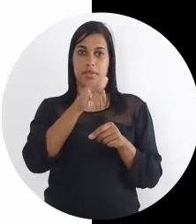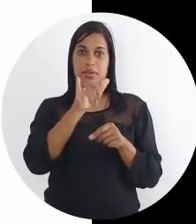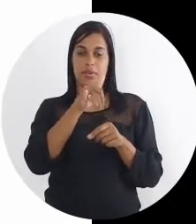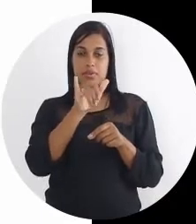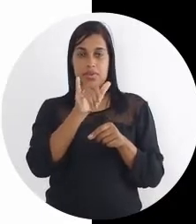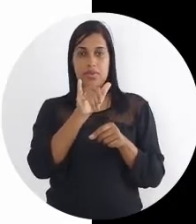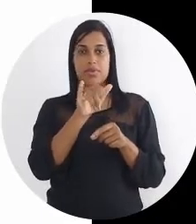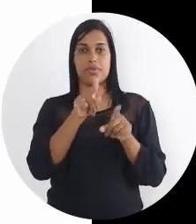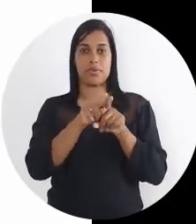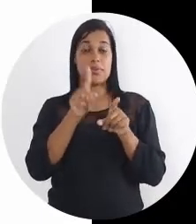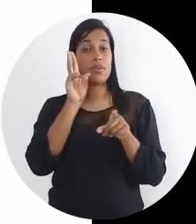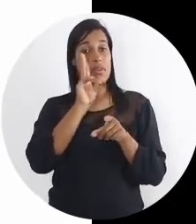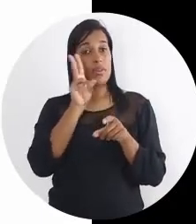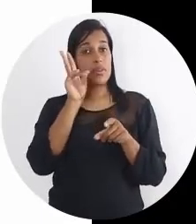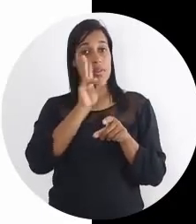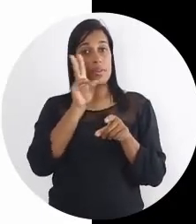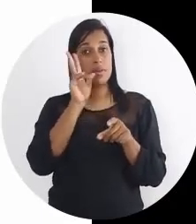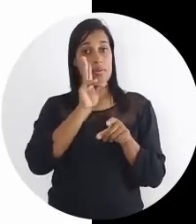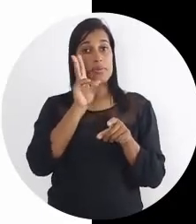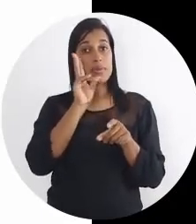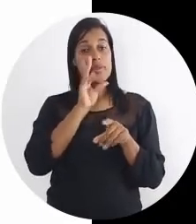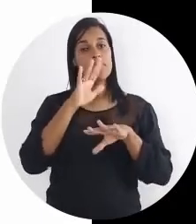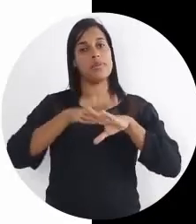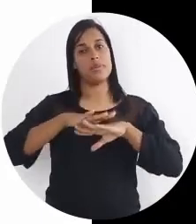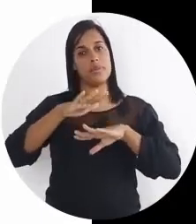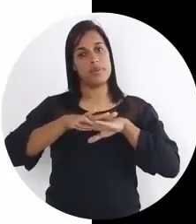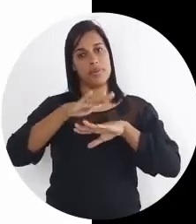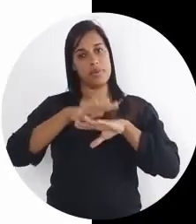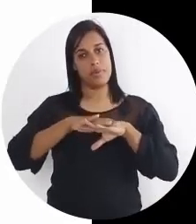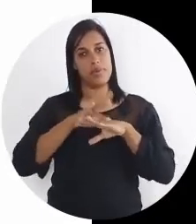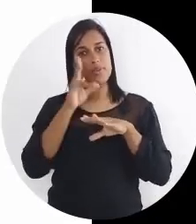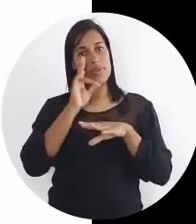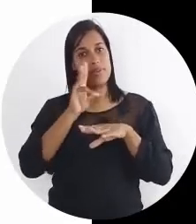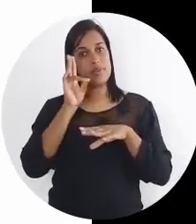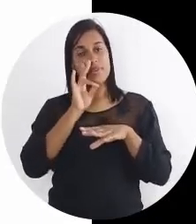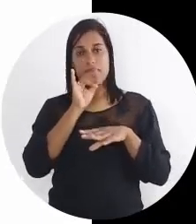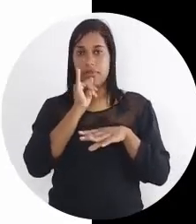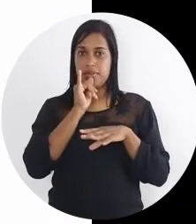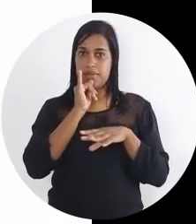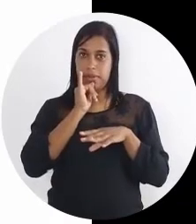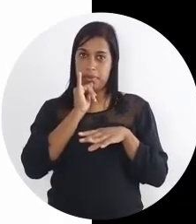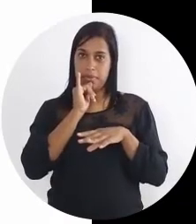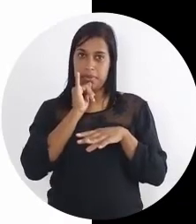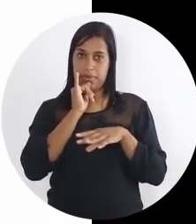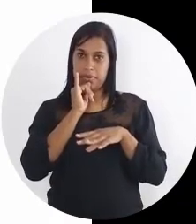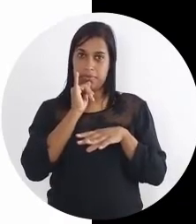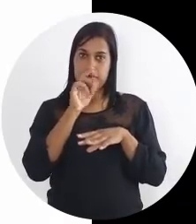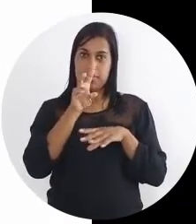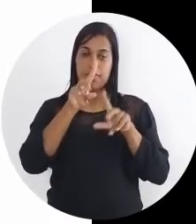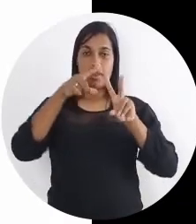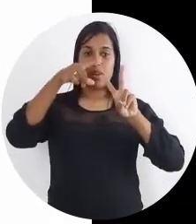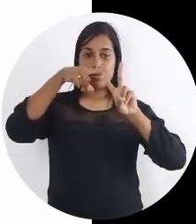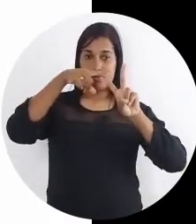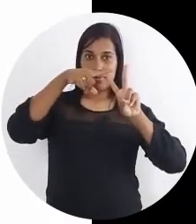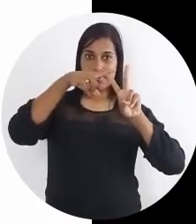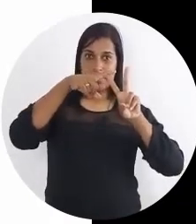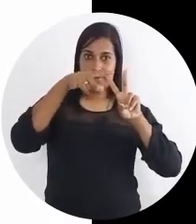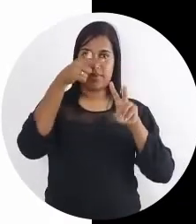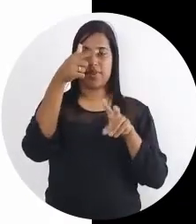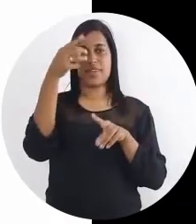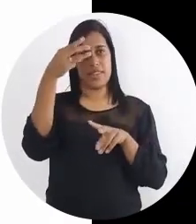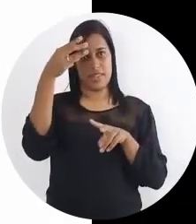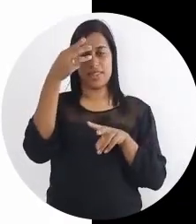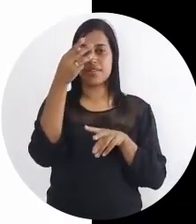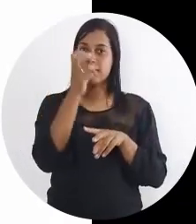a x. Lembrando da seguinte propriedade matemática. Vejam aqui o exemplo. A raiz cúbica de 5 é a mesma coisa